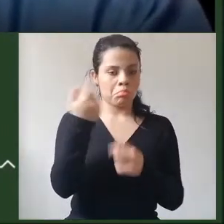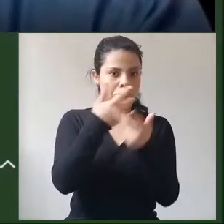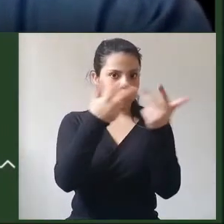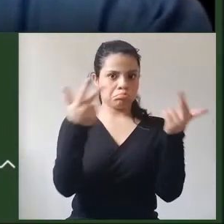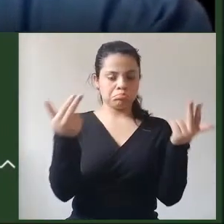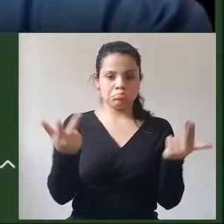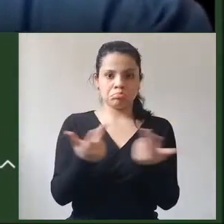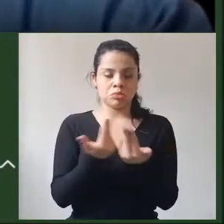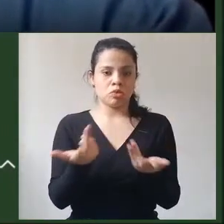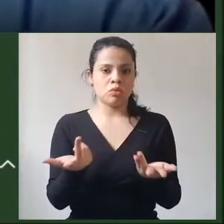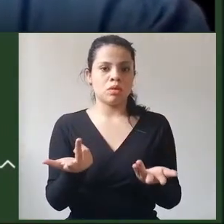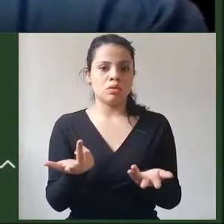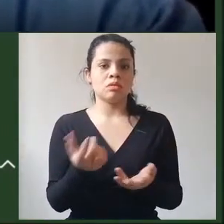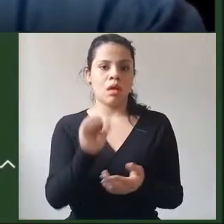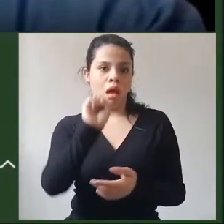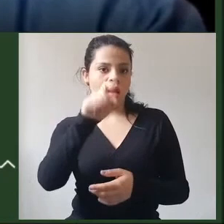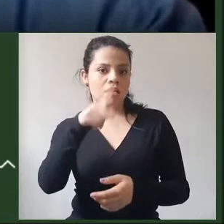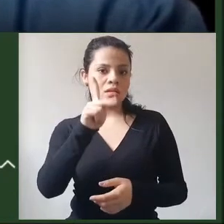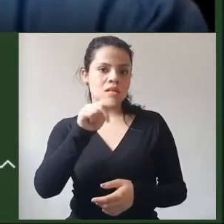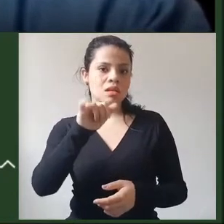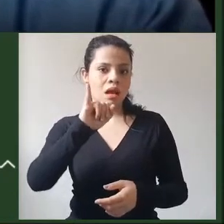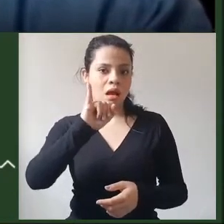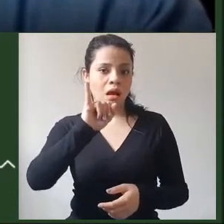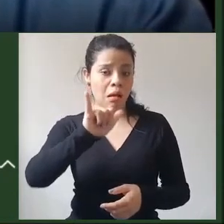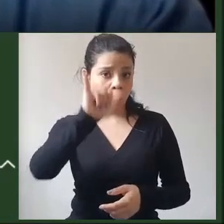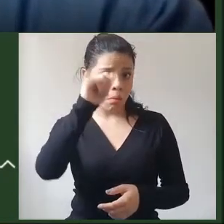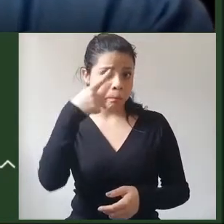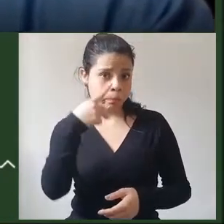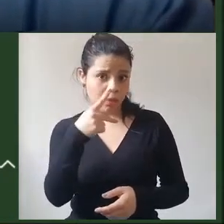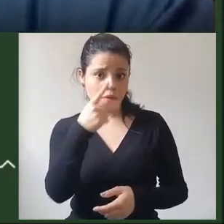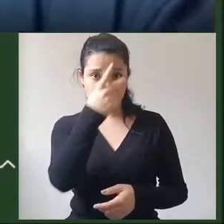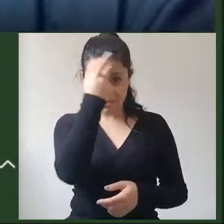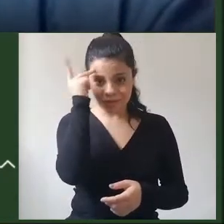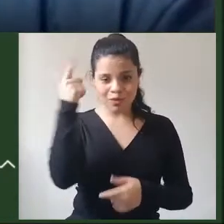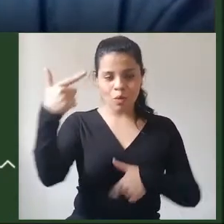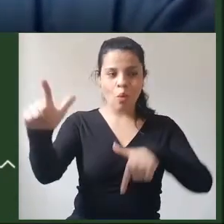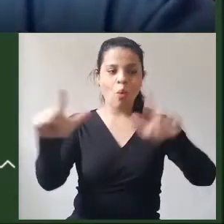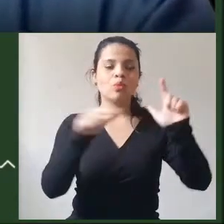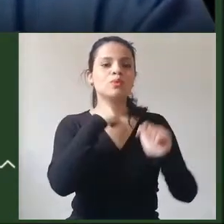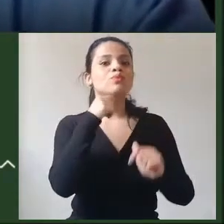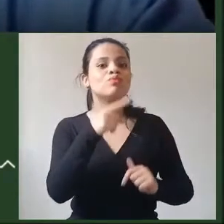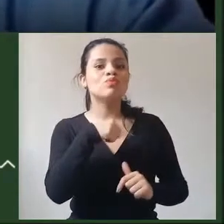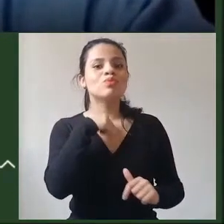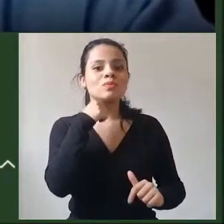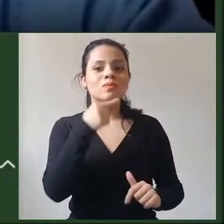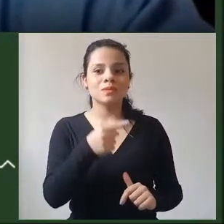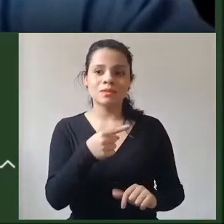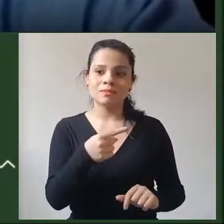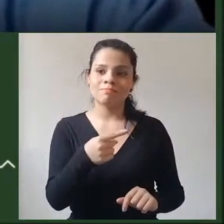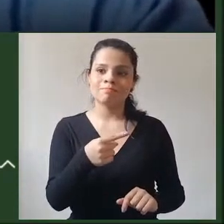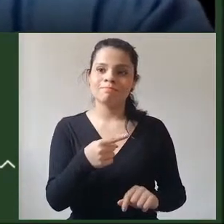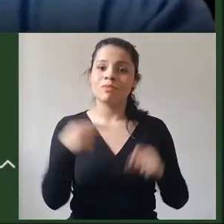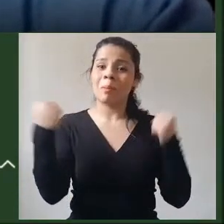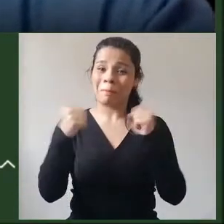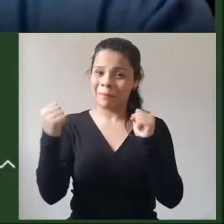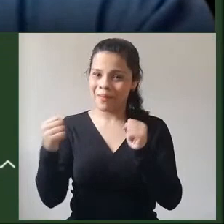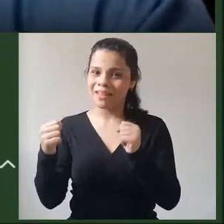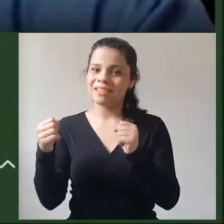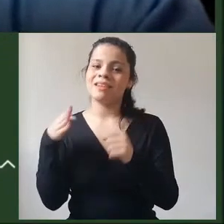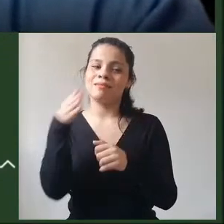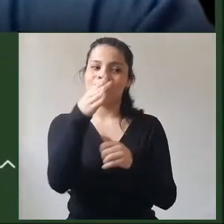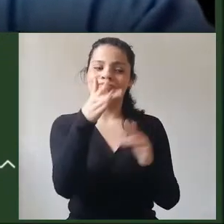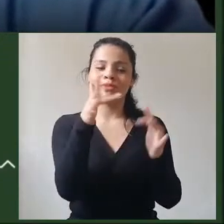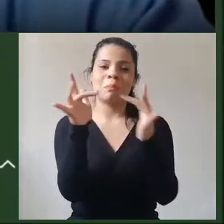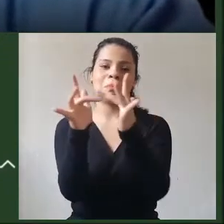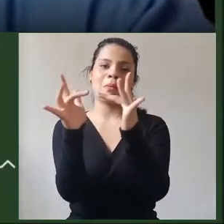ou qualquer outro método. Mas tenho colegas que sim precisaram estar na emergency room,